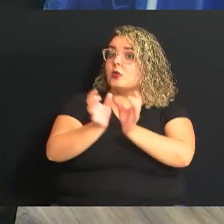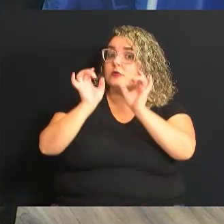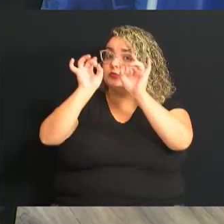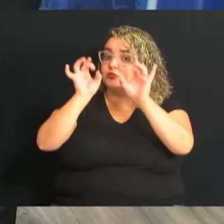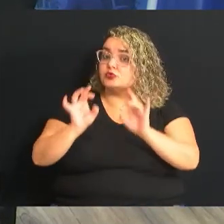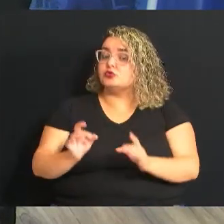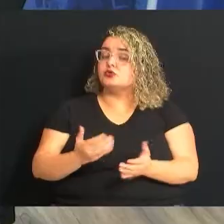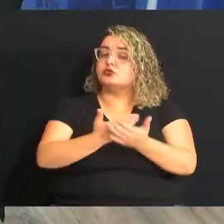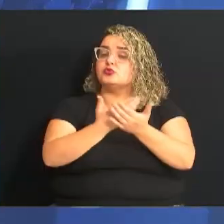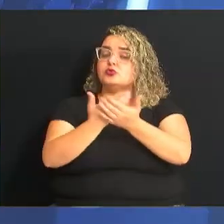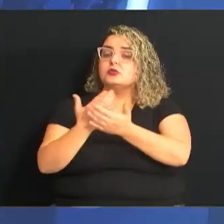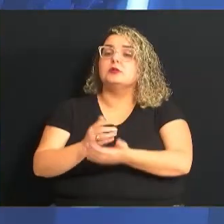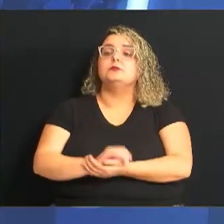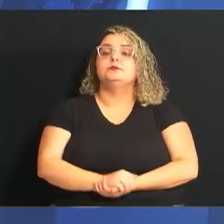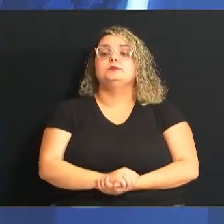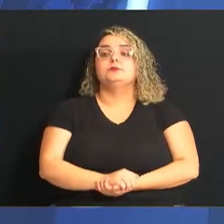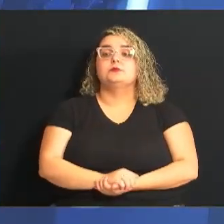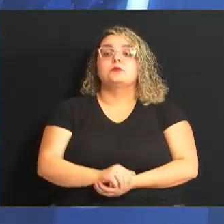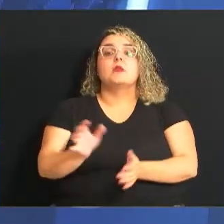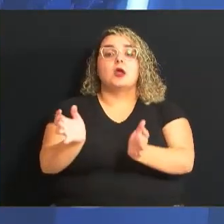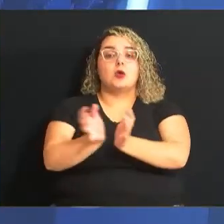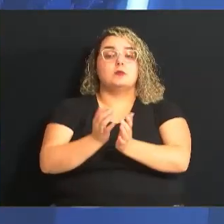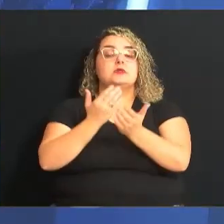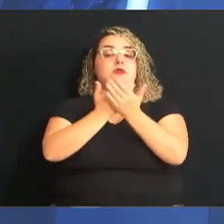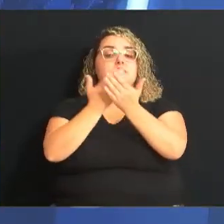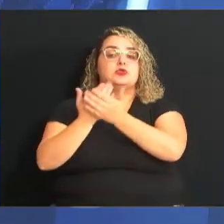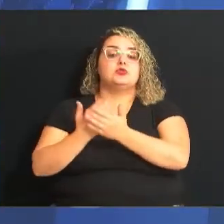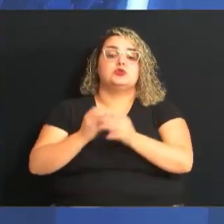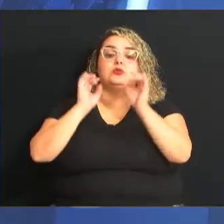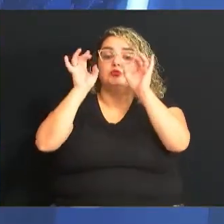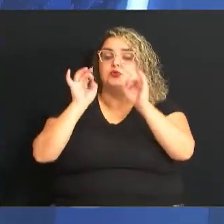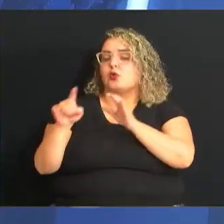1 reboque. Então, se você está interessado, entre lá,